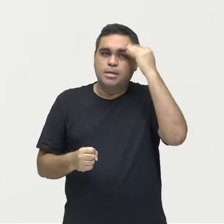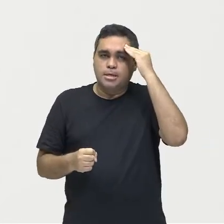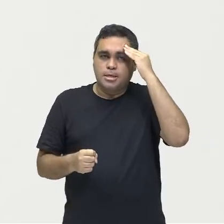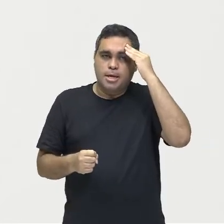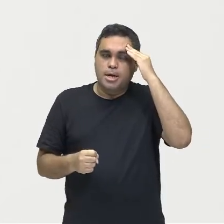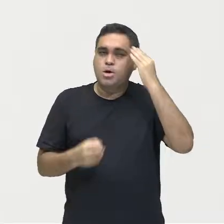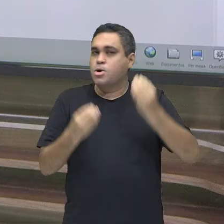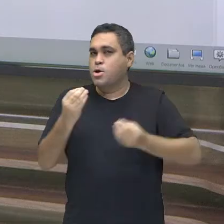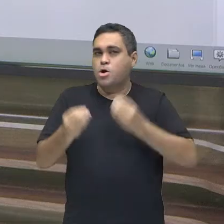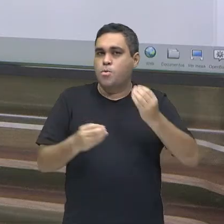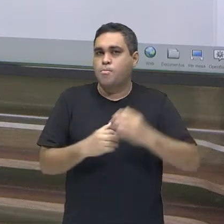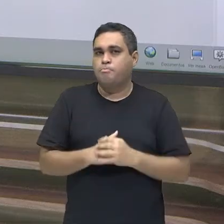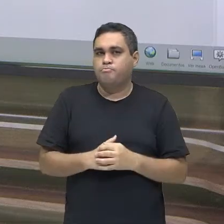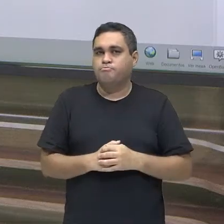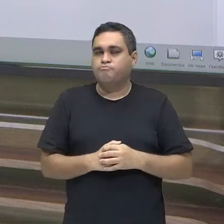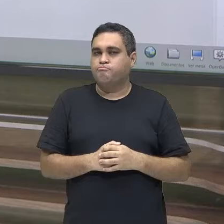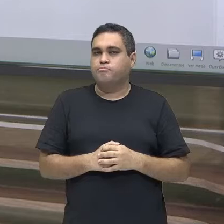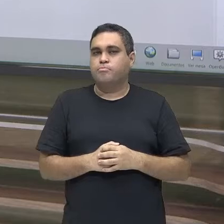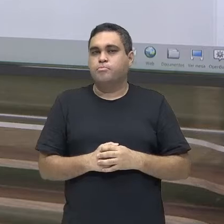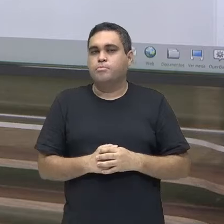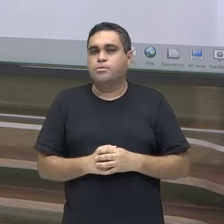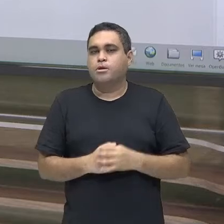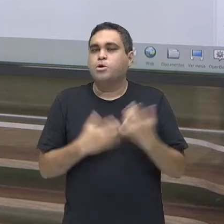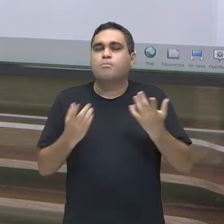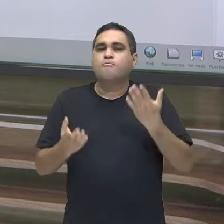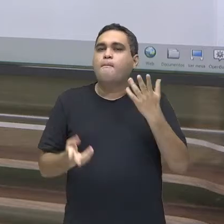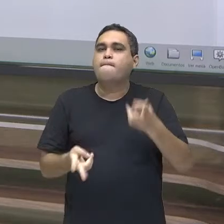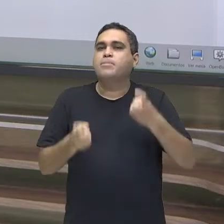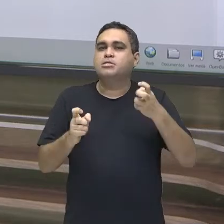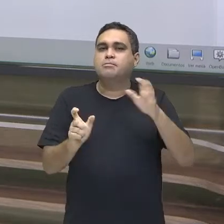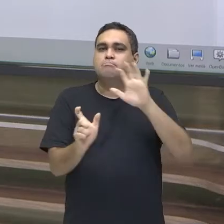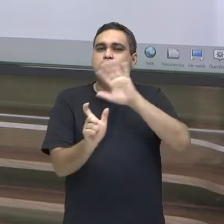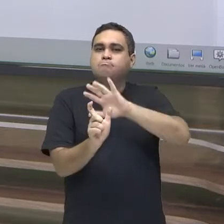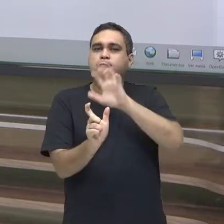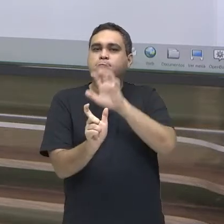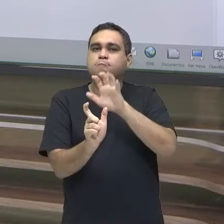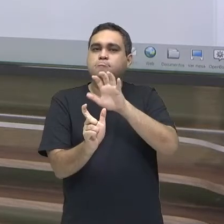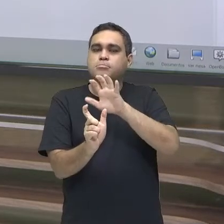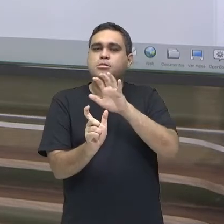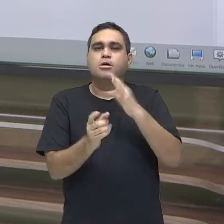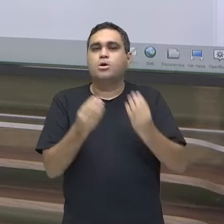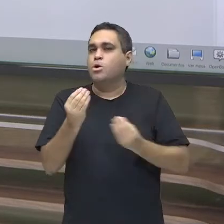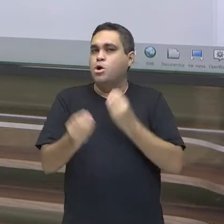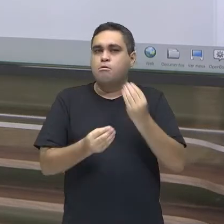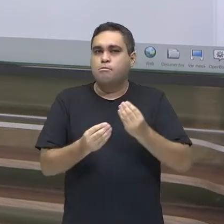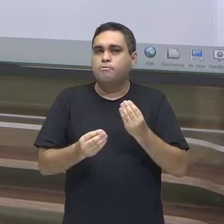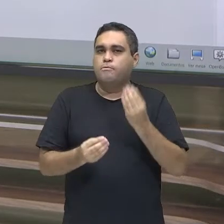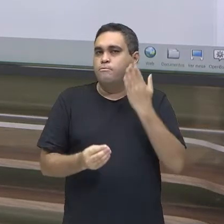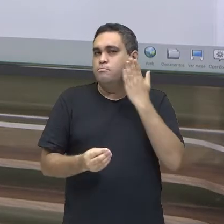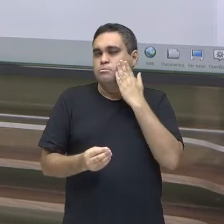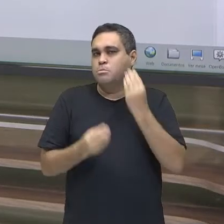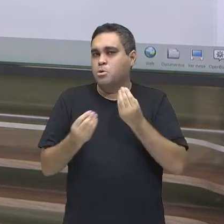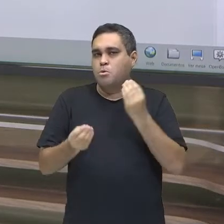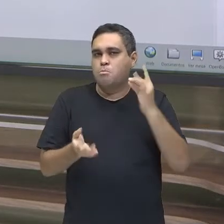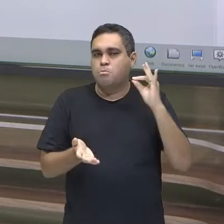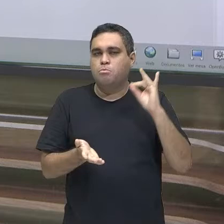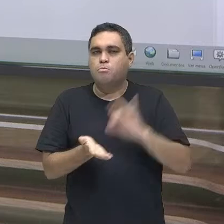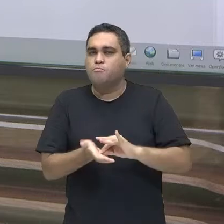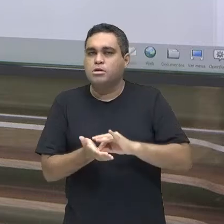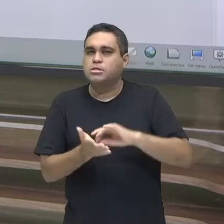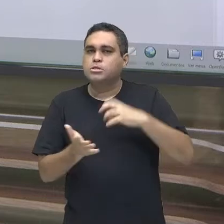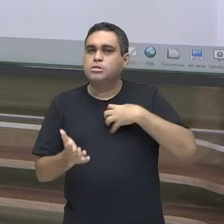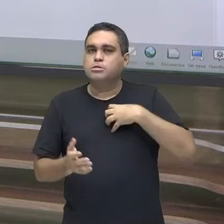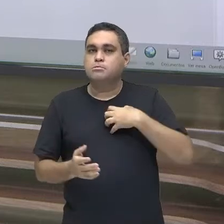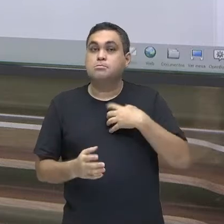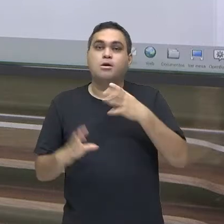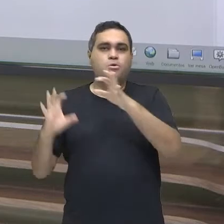os verbos estão no seu sentido denotativo, no seu sentido real, no seu sentido literal? Pelo contexto